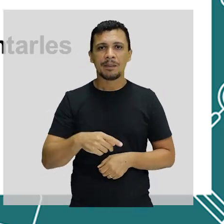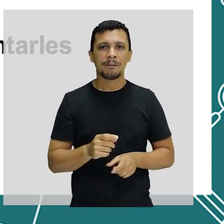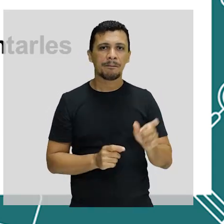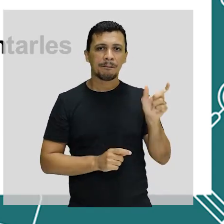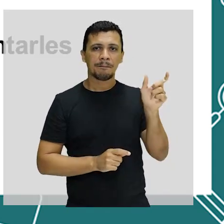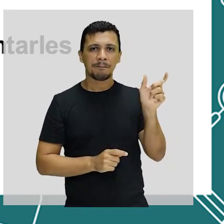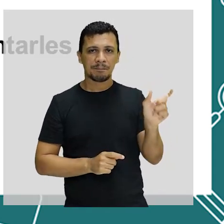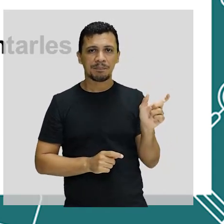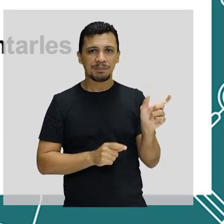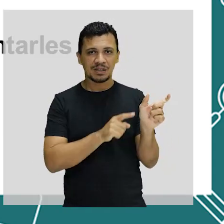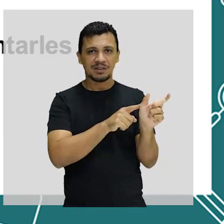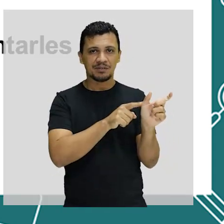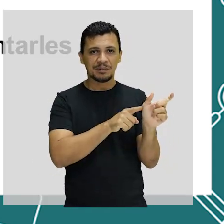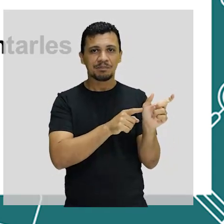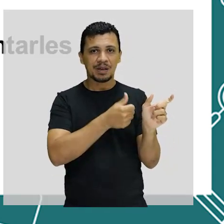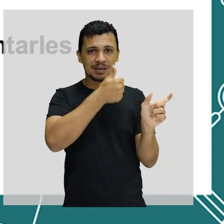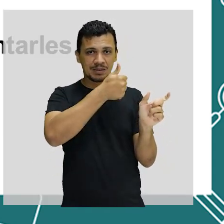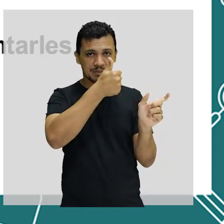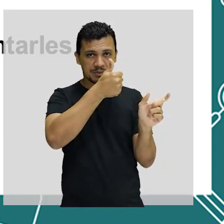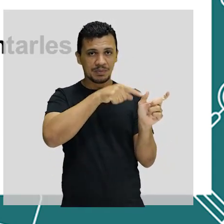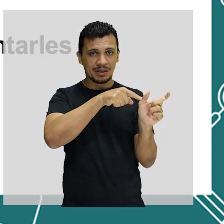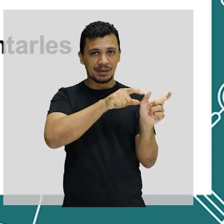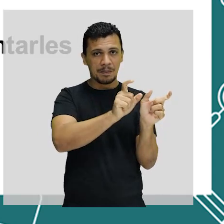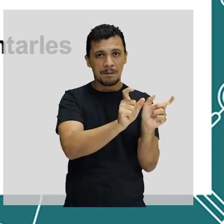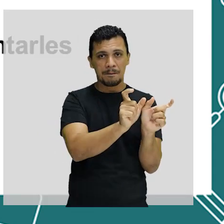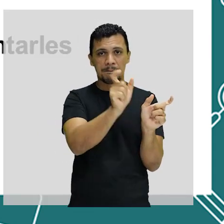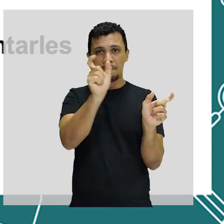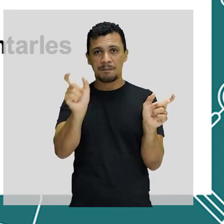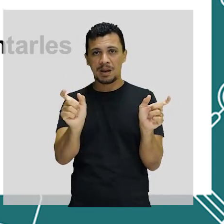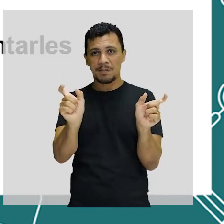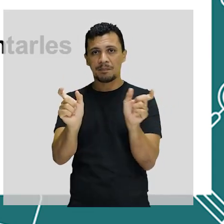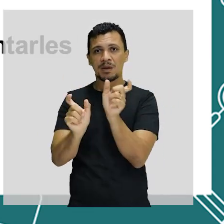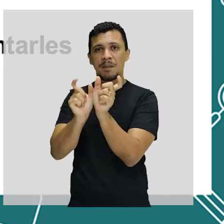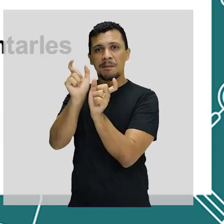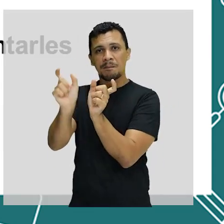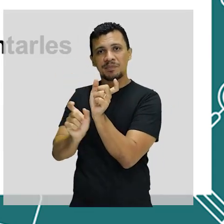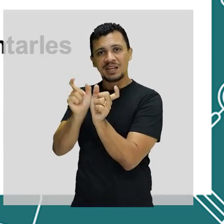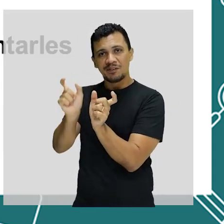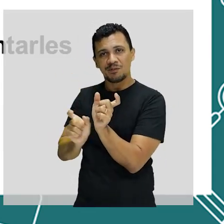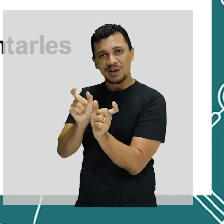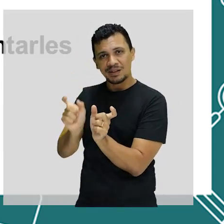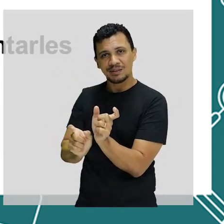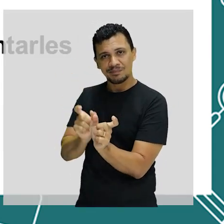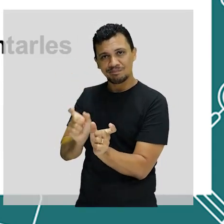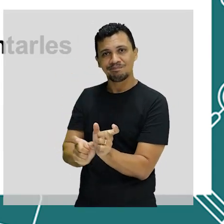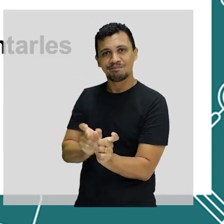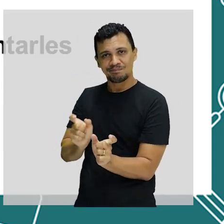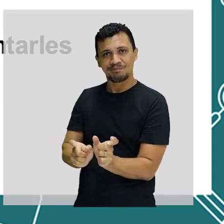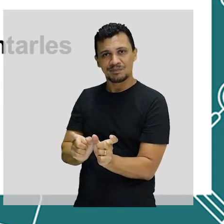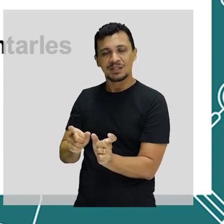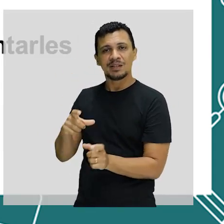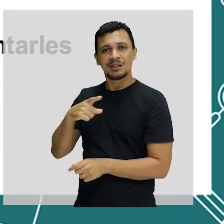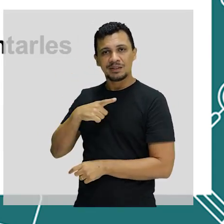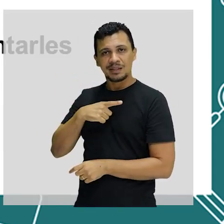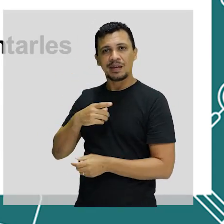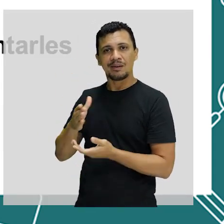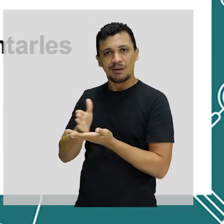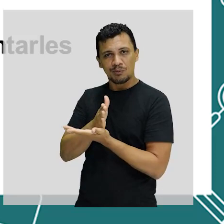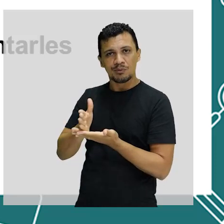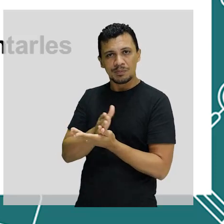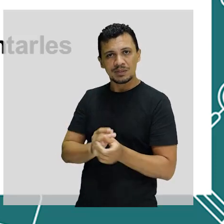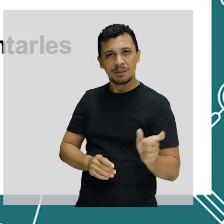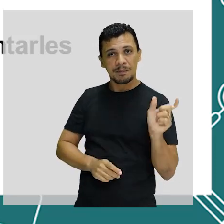las primitivas. Então, as palavras derivadas, tudo que é derivado, ele vem de alguma outra coisa. Ele deriva de alguma